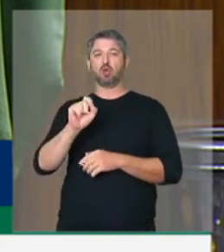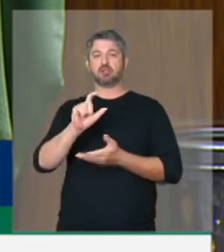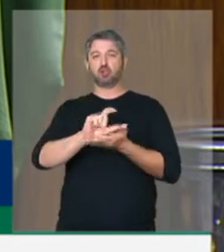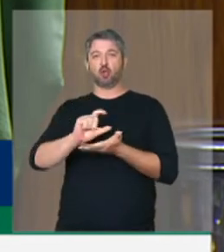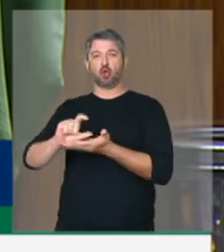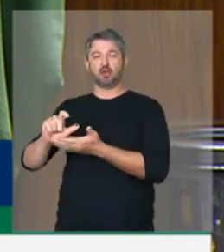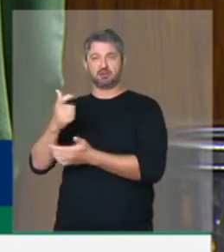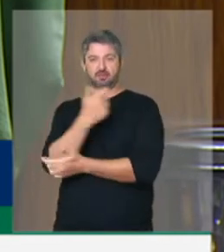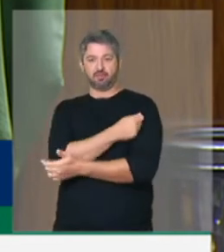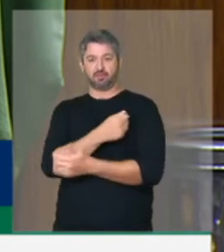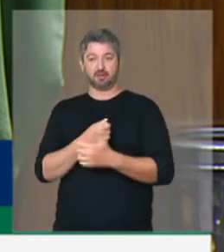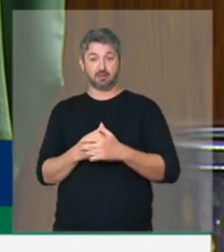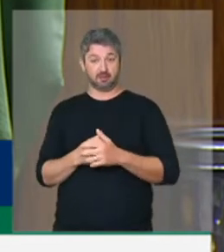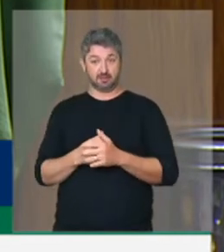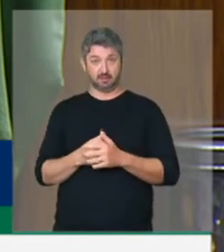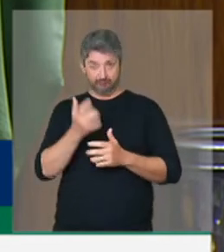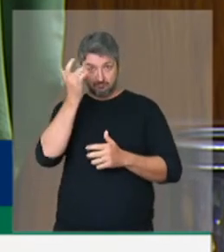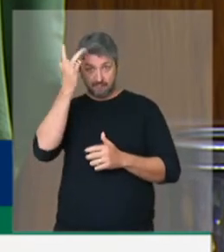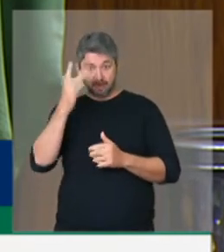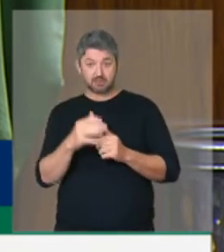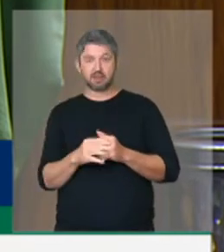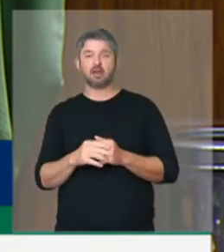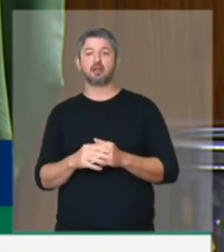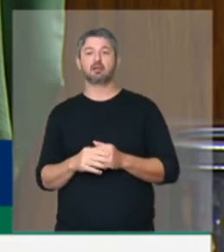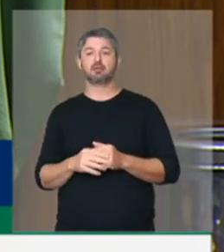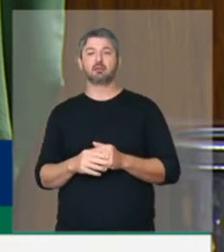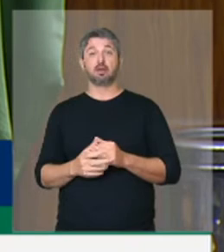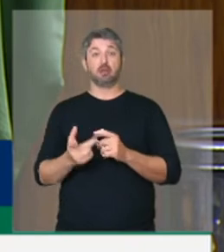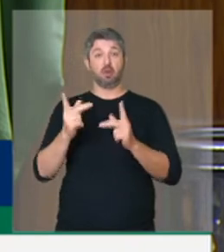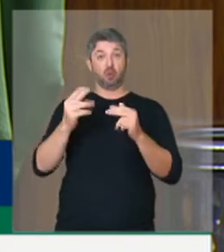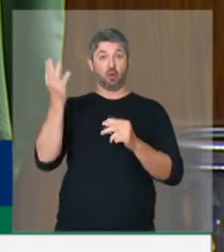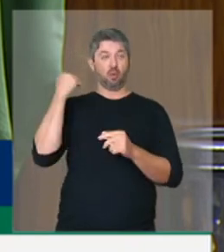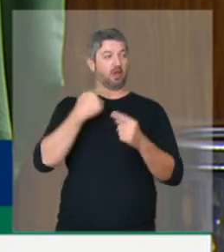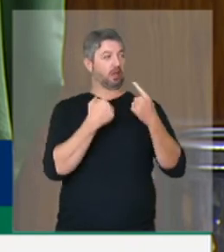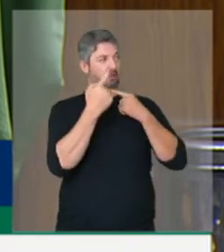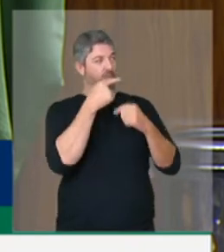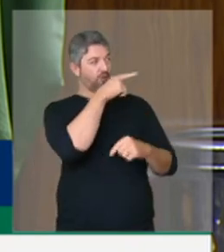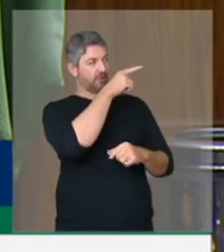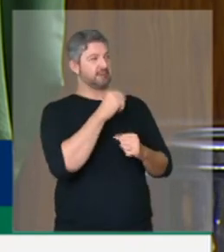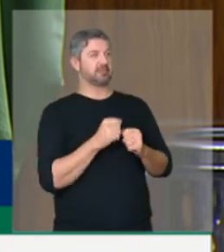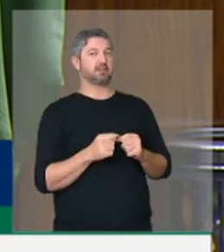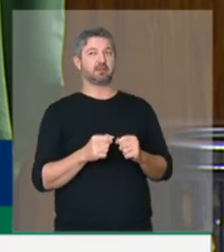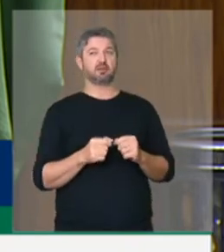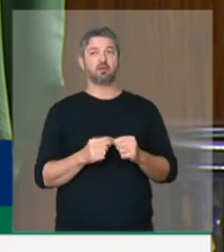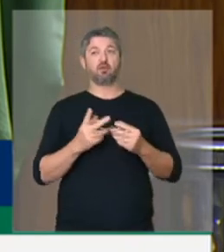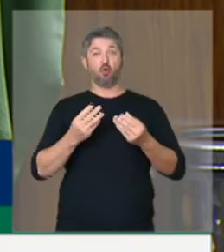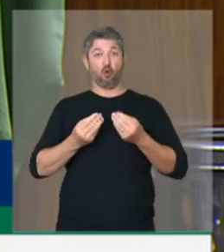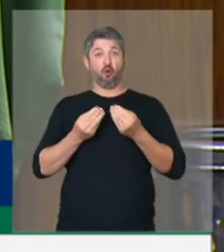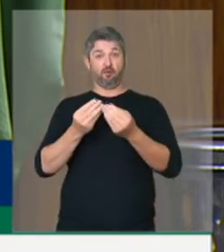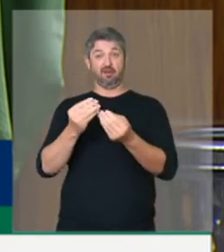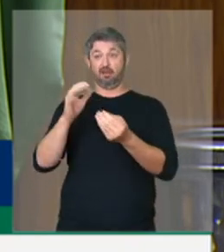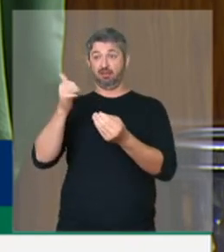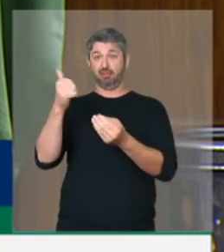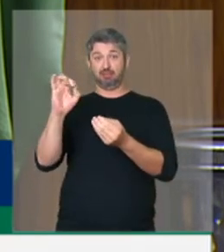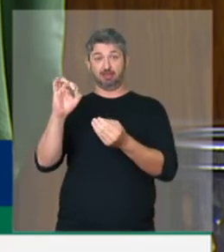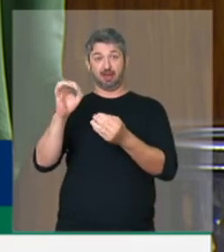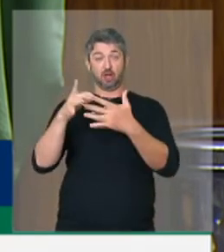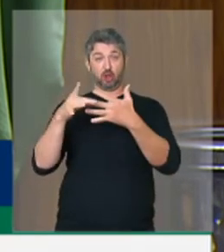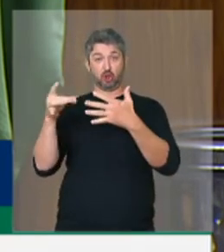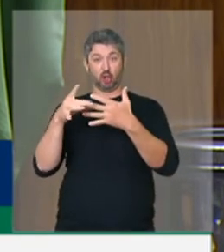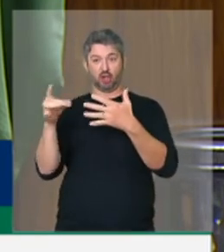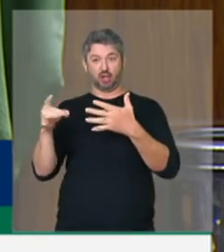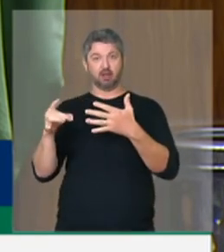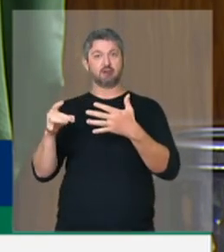da vacina, deputada Adriana, como há pouco conversávamos, que foi oferecida por 10 dólares e